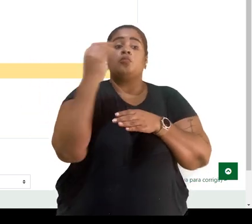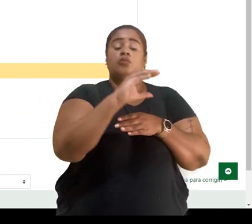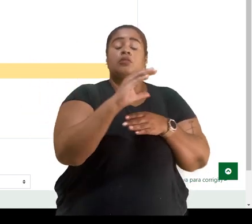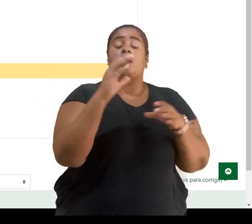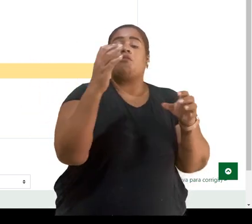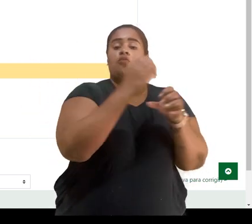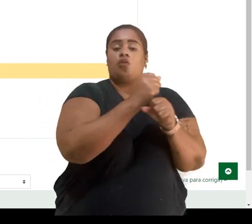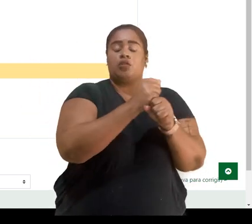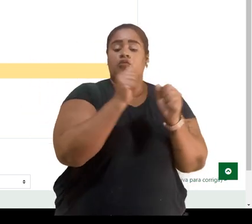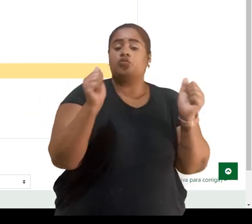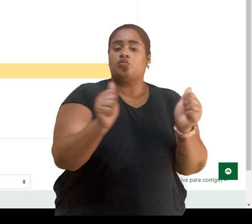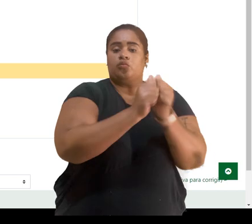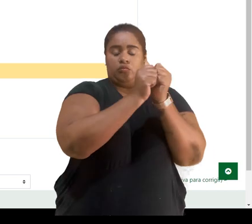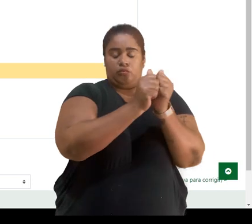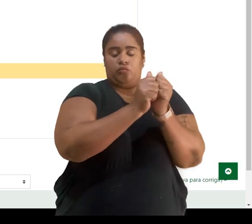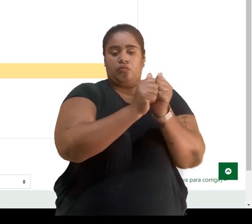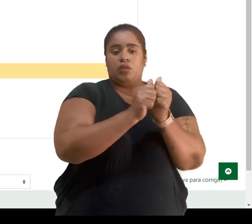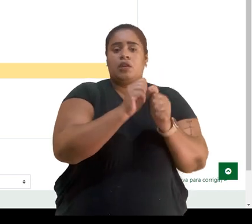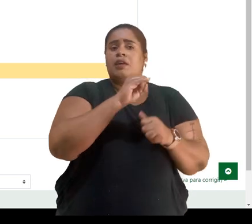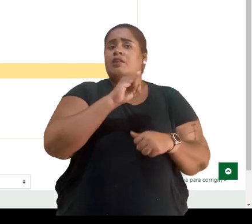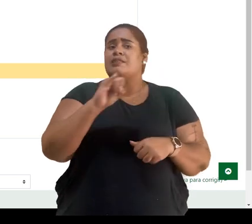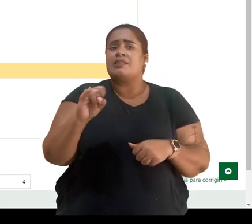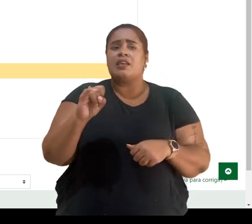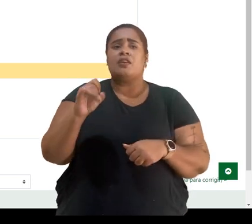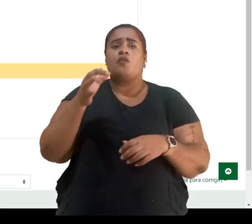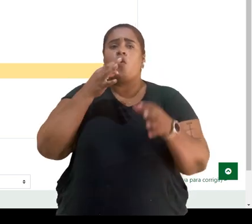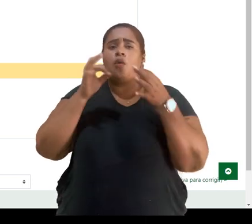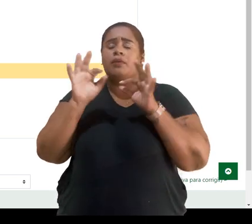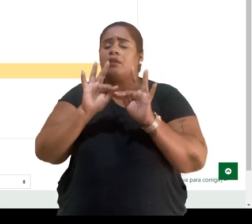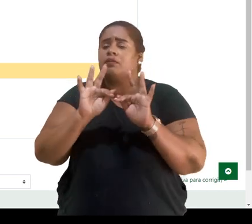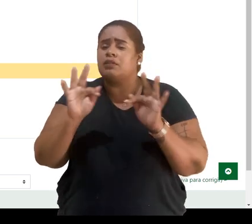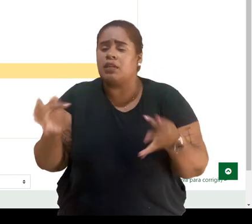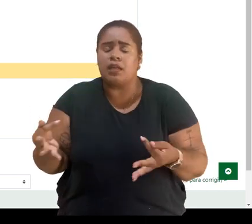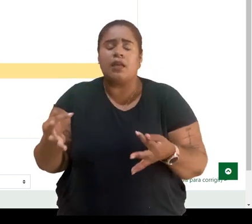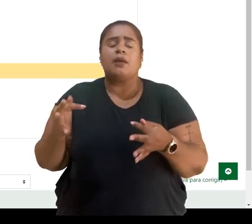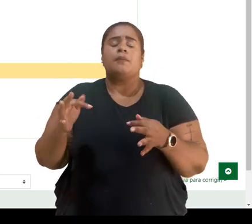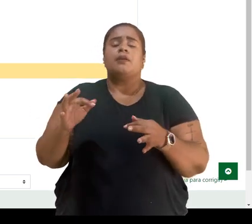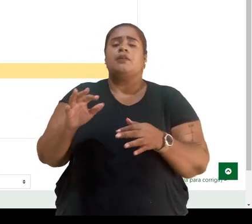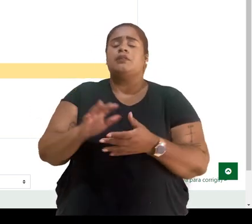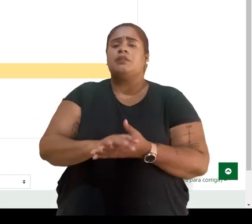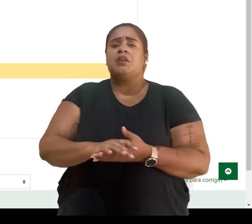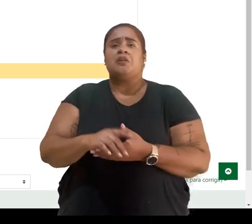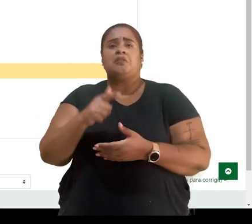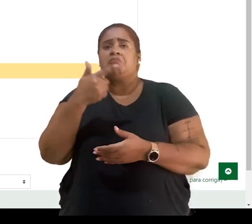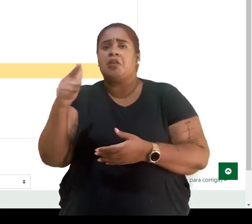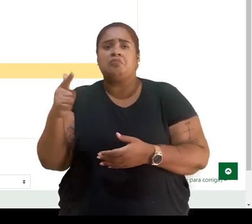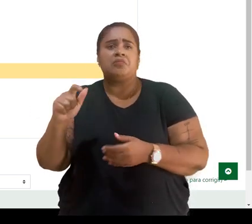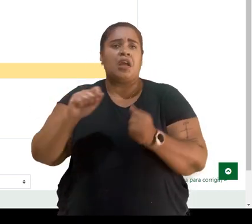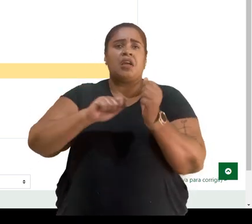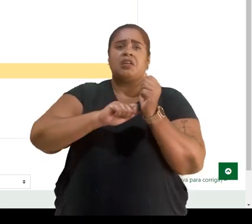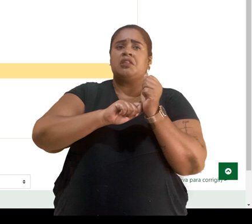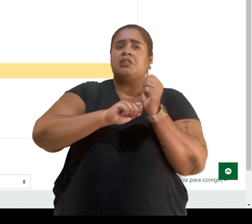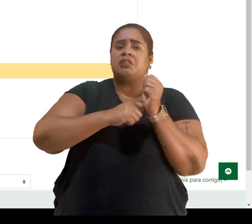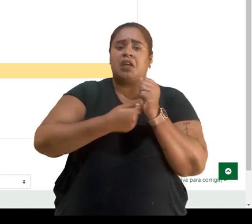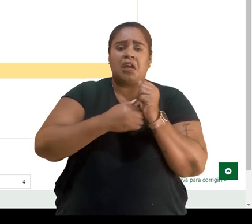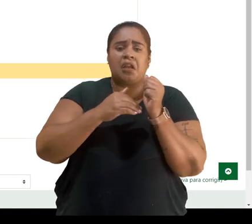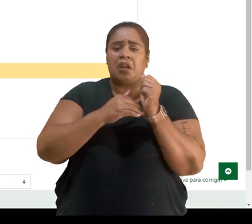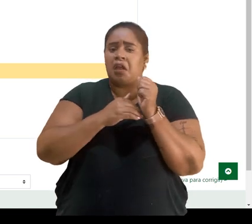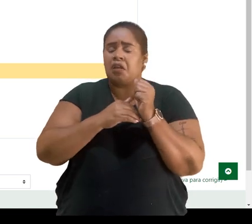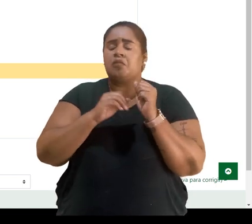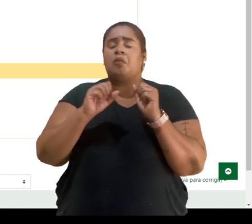diretamente no livro de notas se for um comentário simples aqui um elogio algo referente a postagem que não